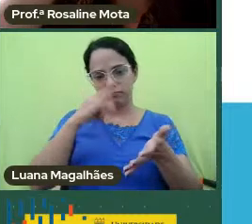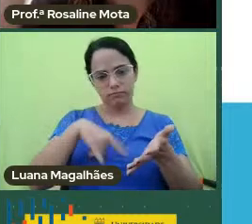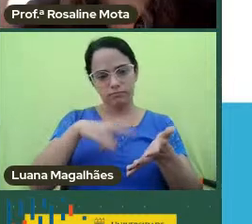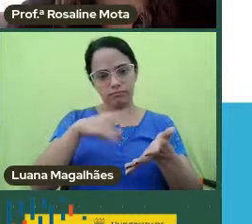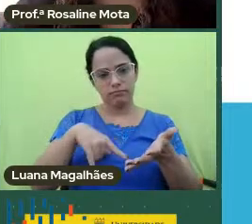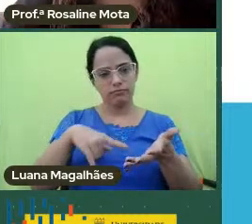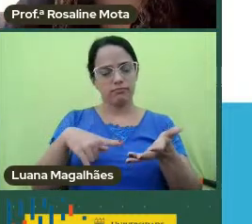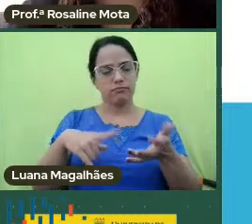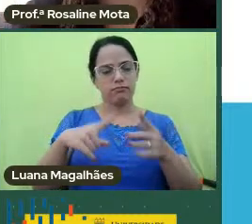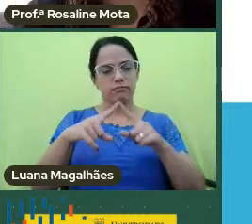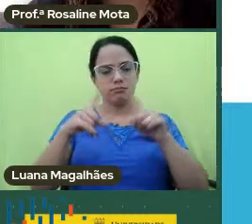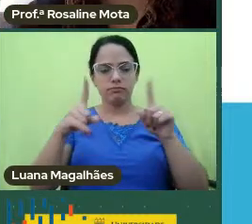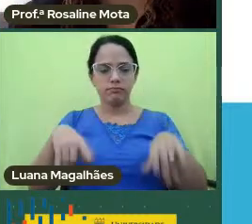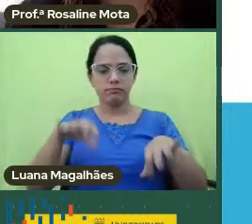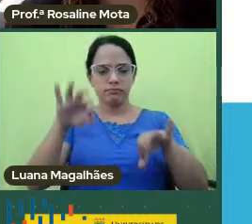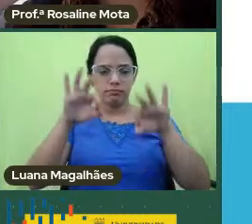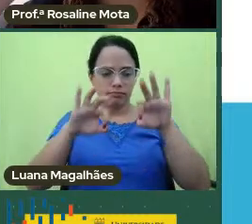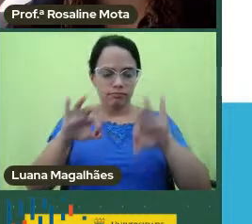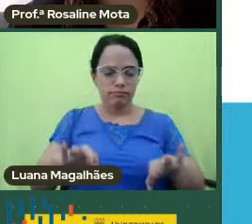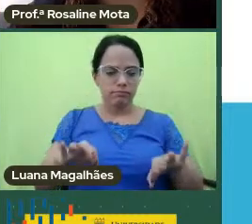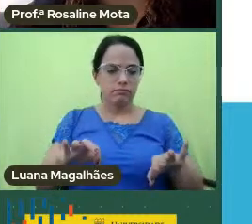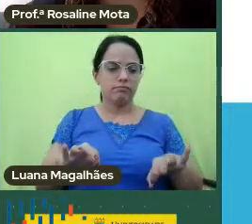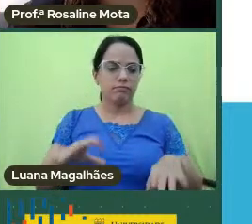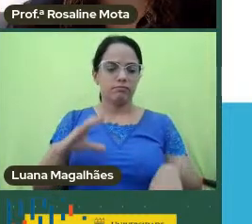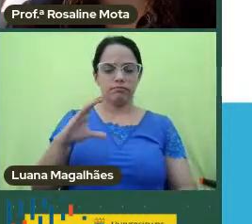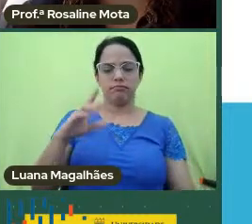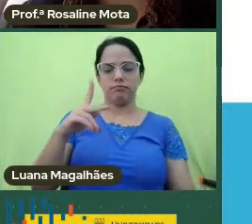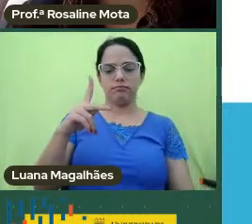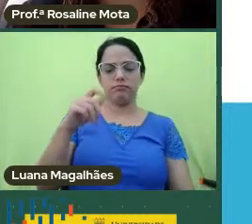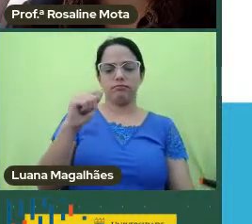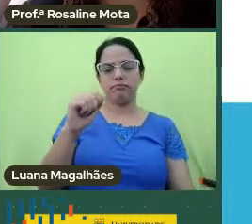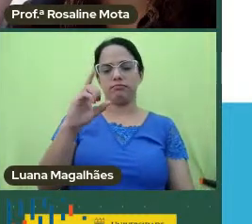o trâmite seria o seguinte: a CEPAD